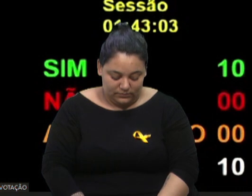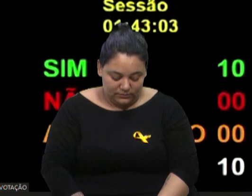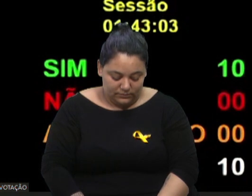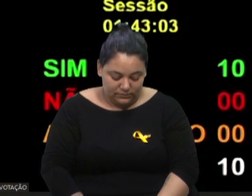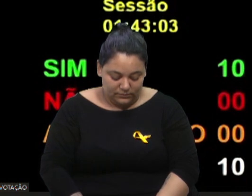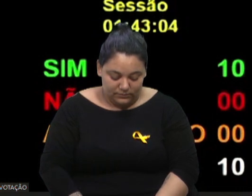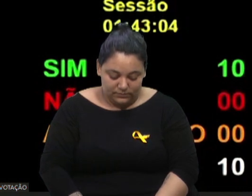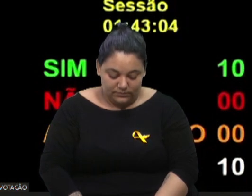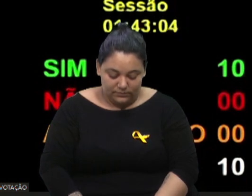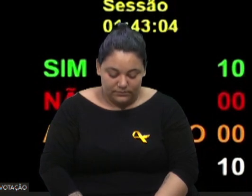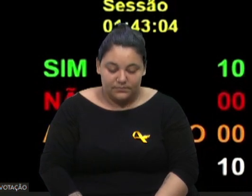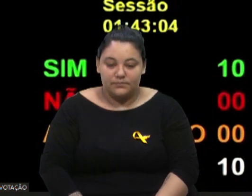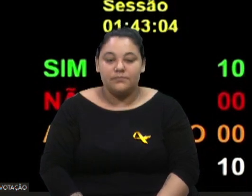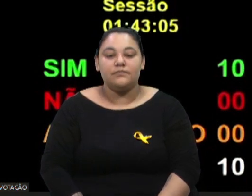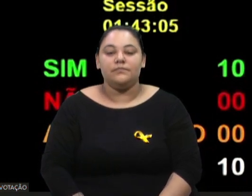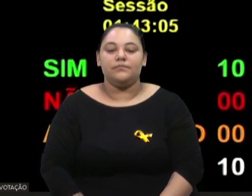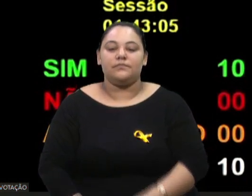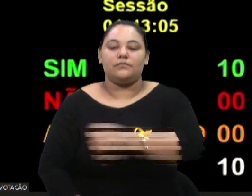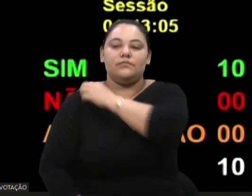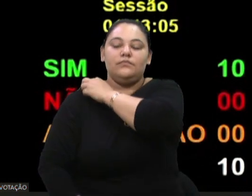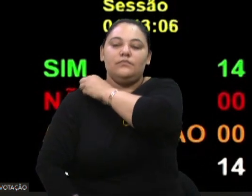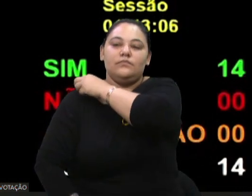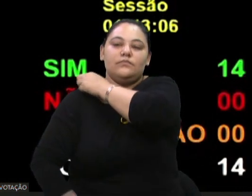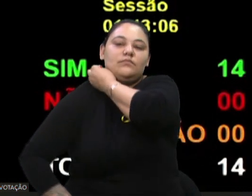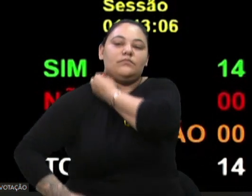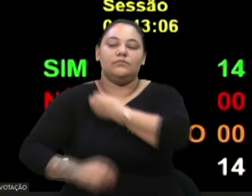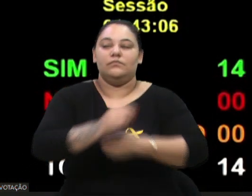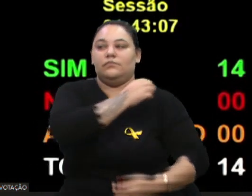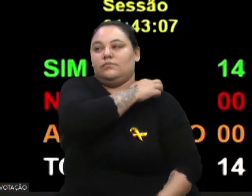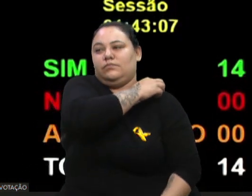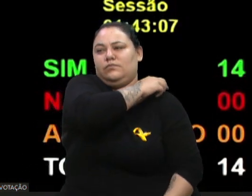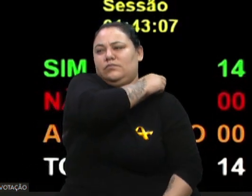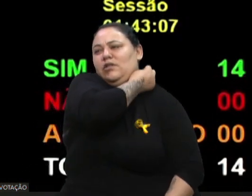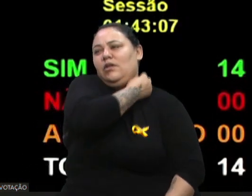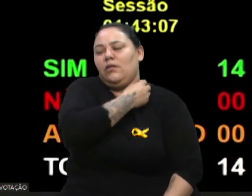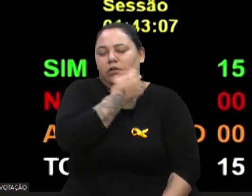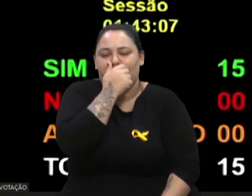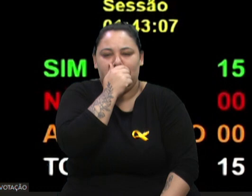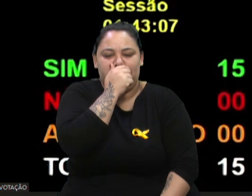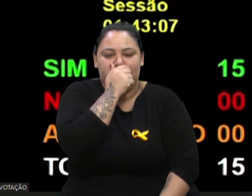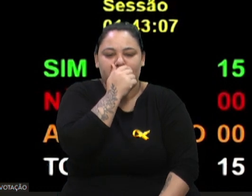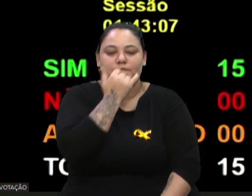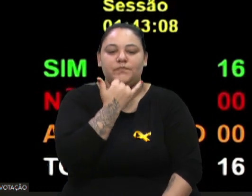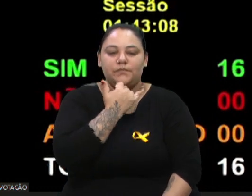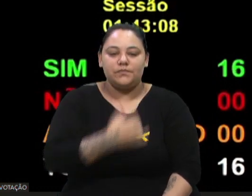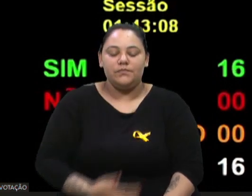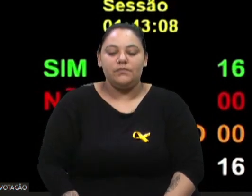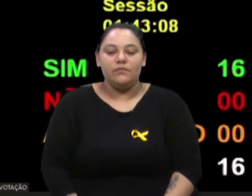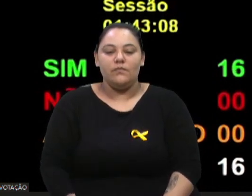Lucas Carenhato vota sim. Voto sim, senhor presidente.